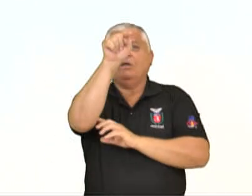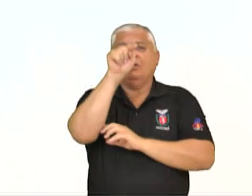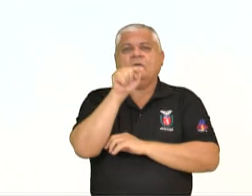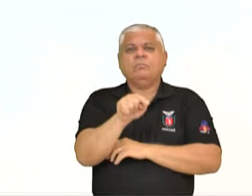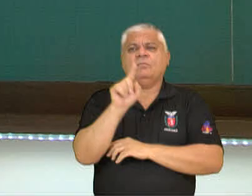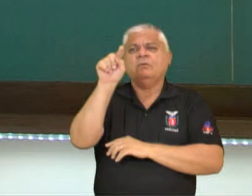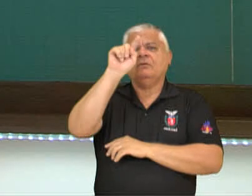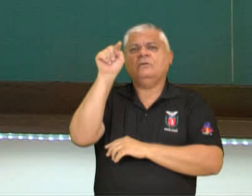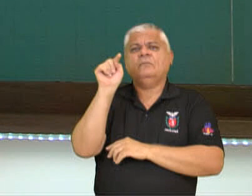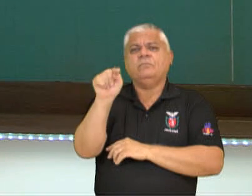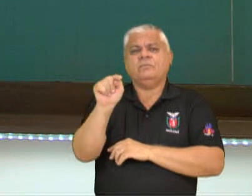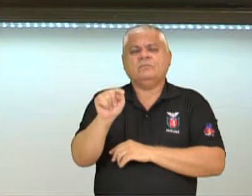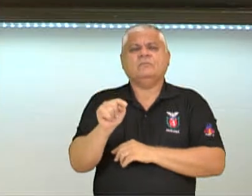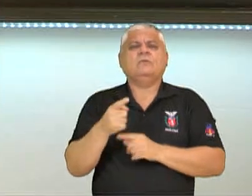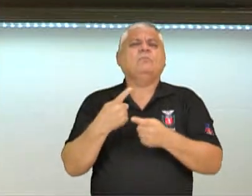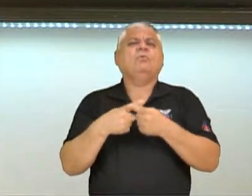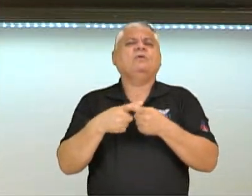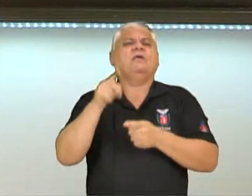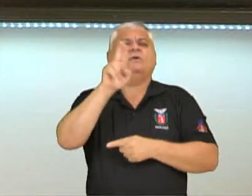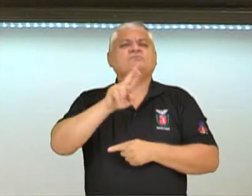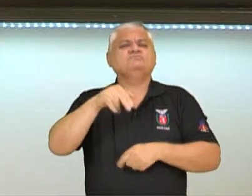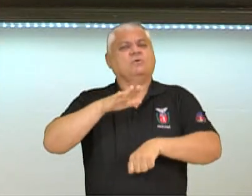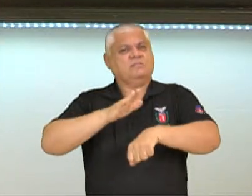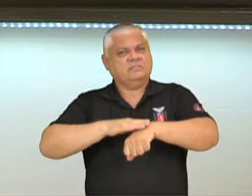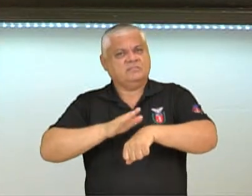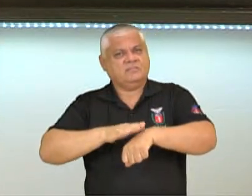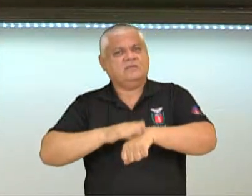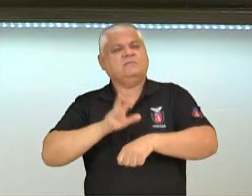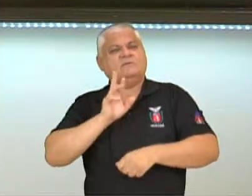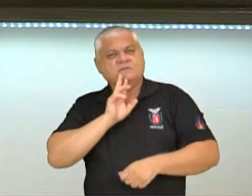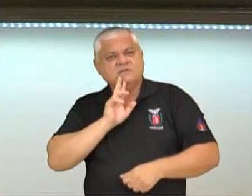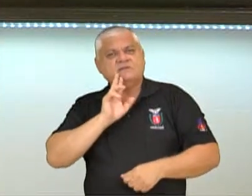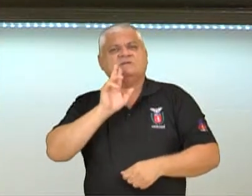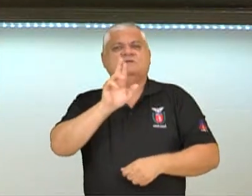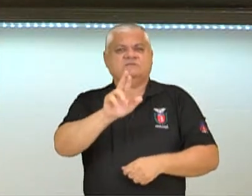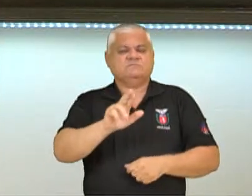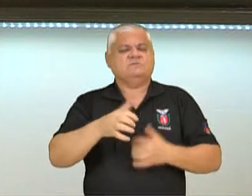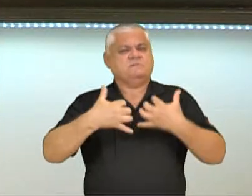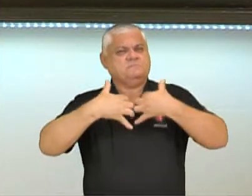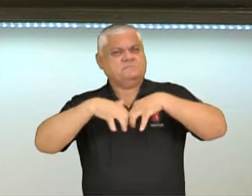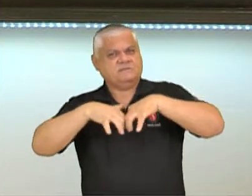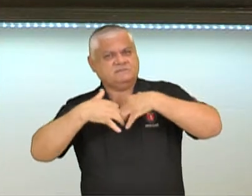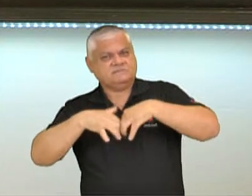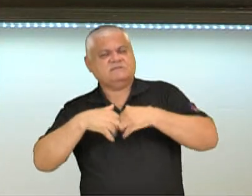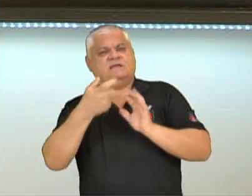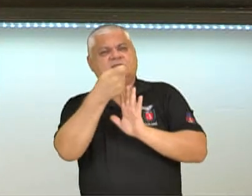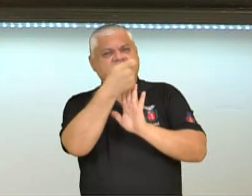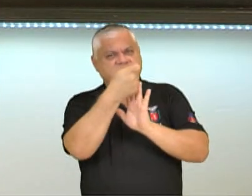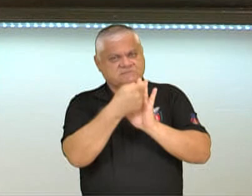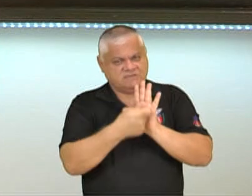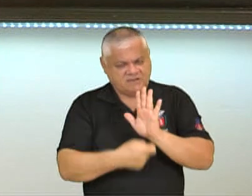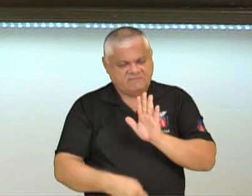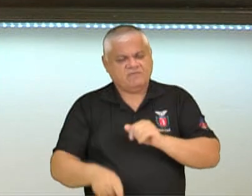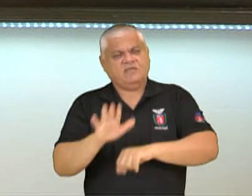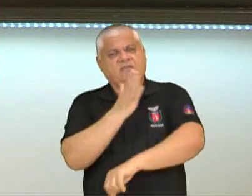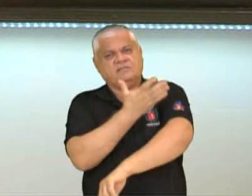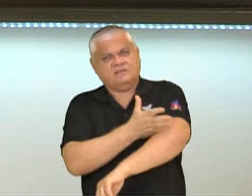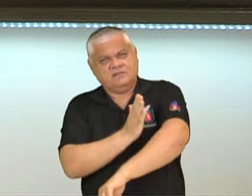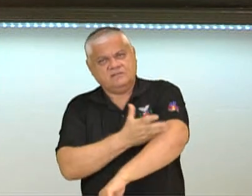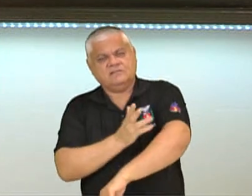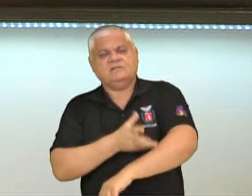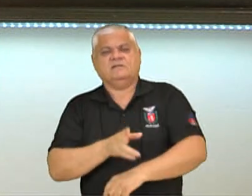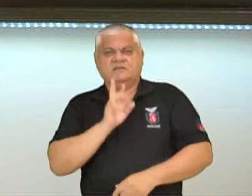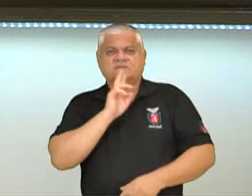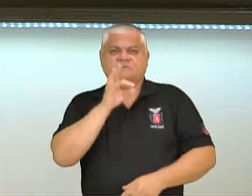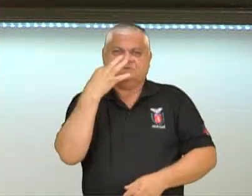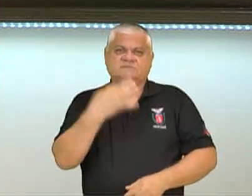e exclamação, tá? Então, mais um tempo para vocês conseguirem pensar aí e escrever, treinar a escrita, elaborando a